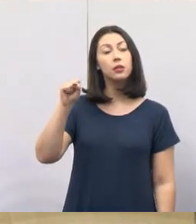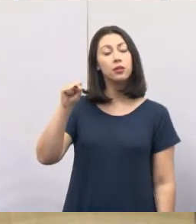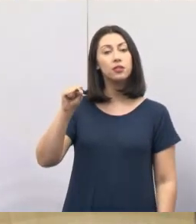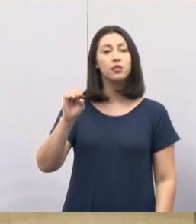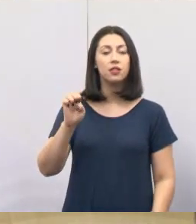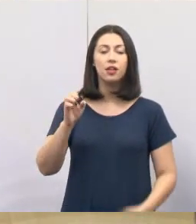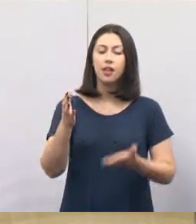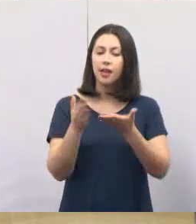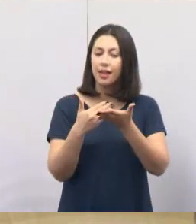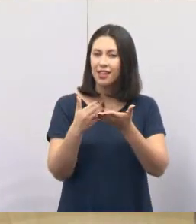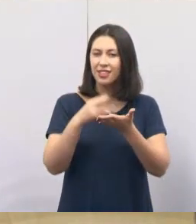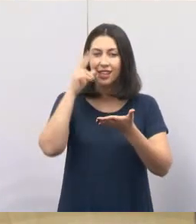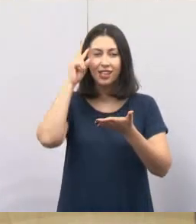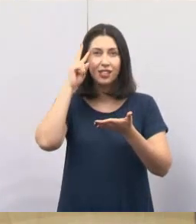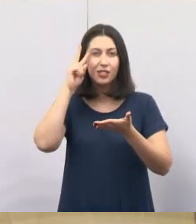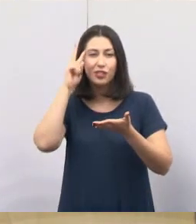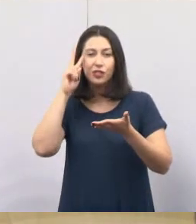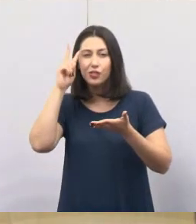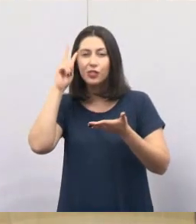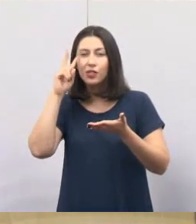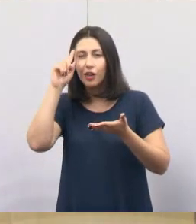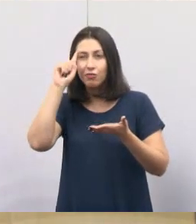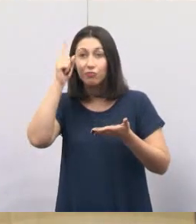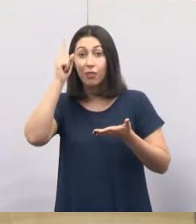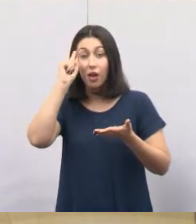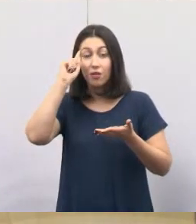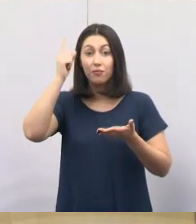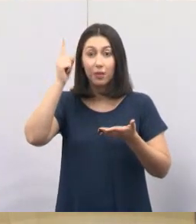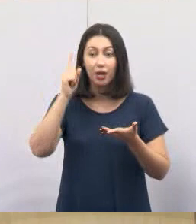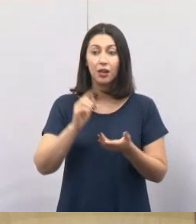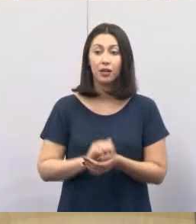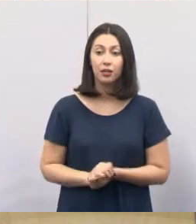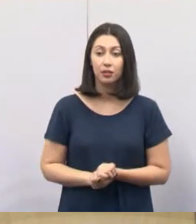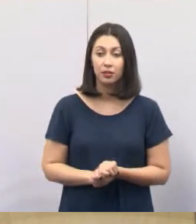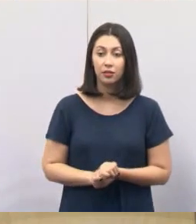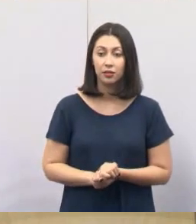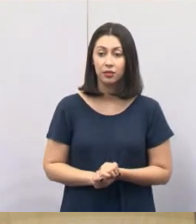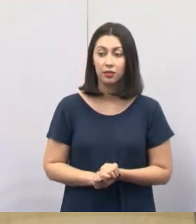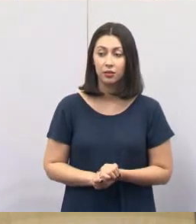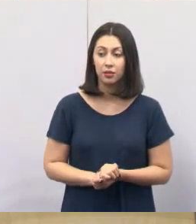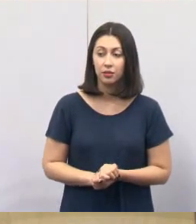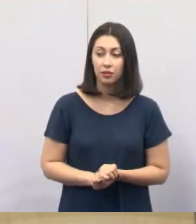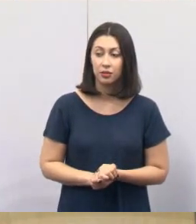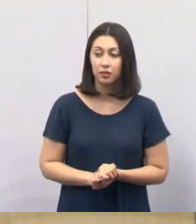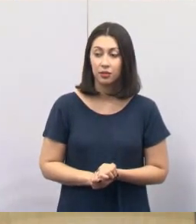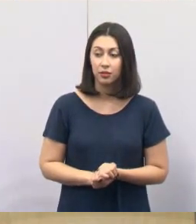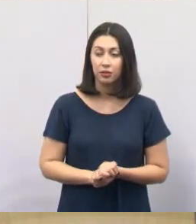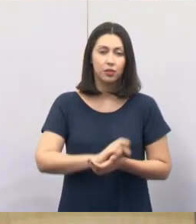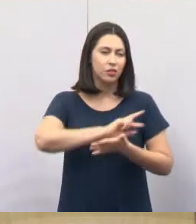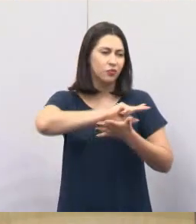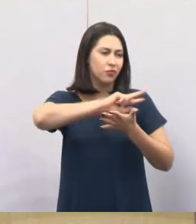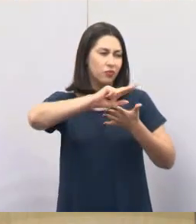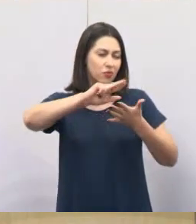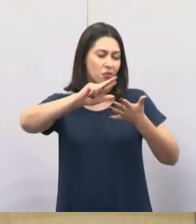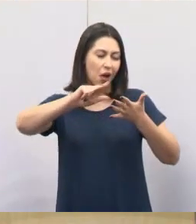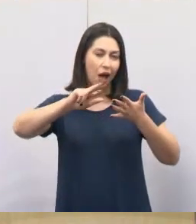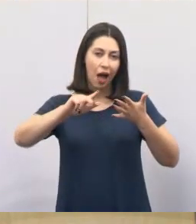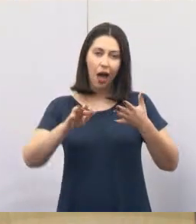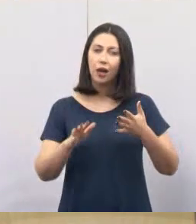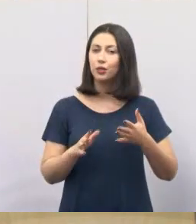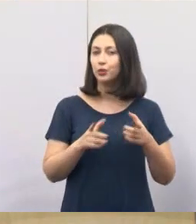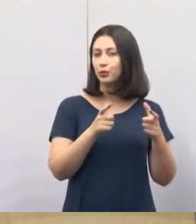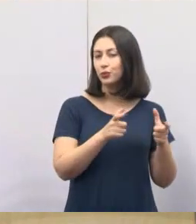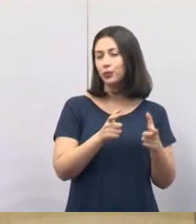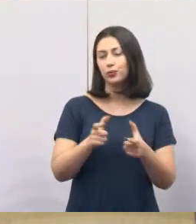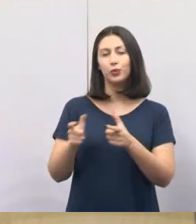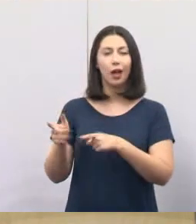não ficção. Já roteirizou para Netflix, IE, Paramount+, Sesc